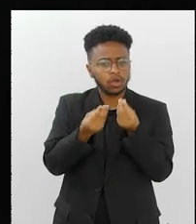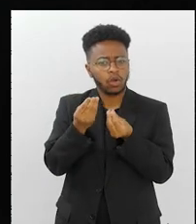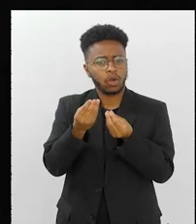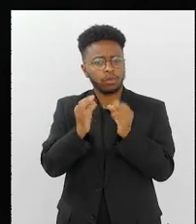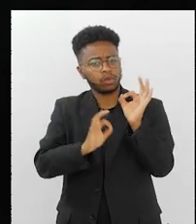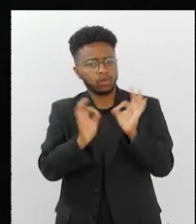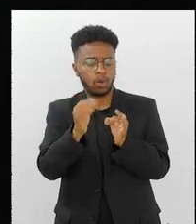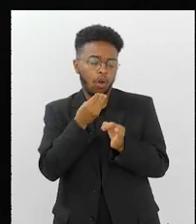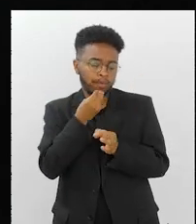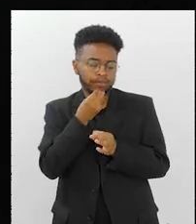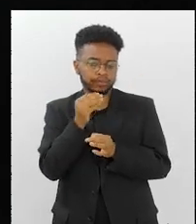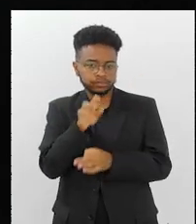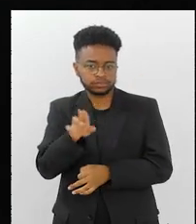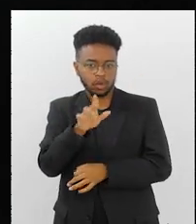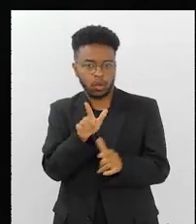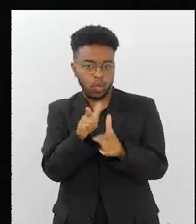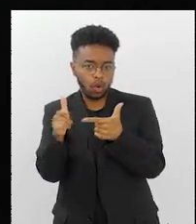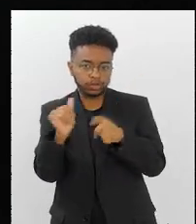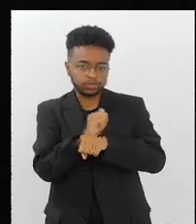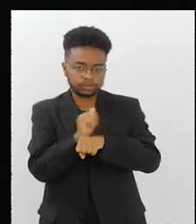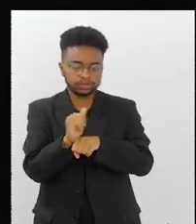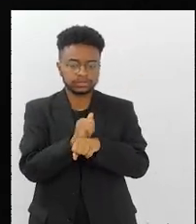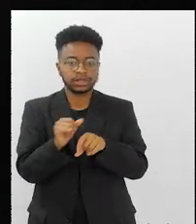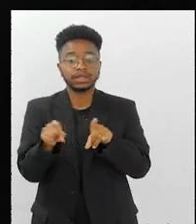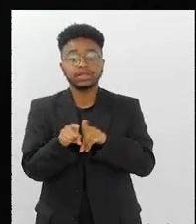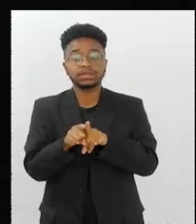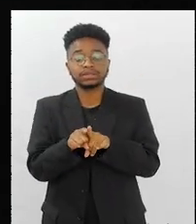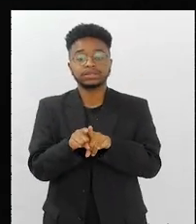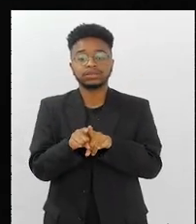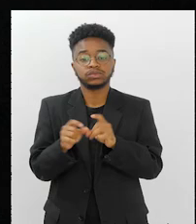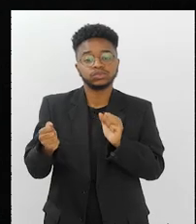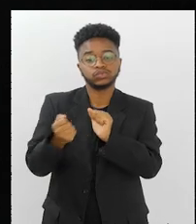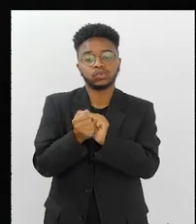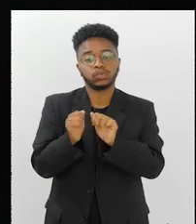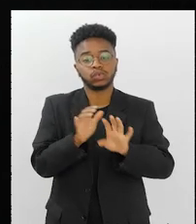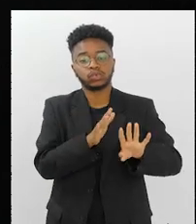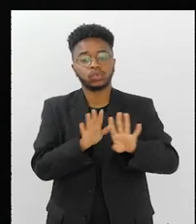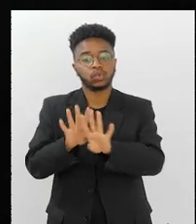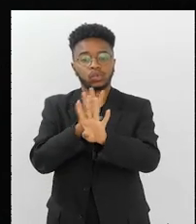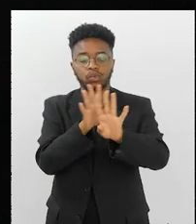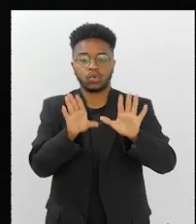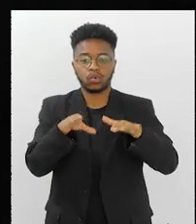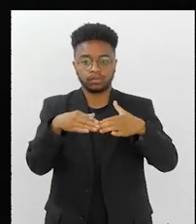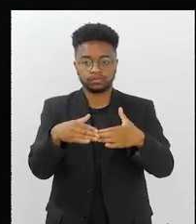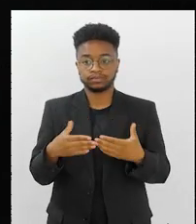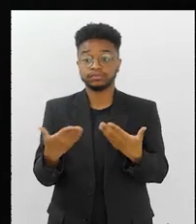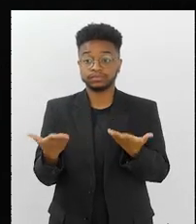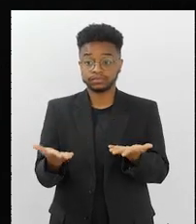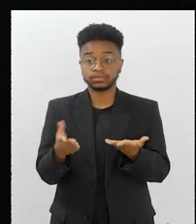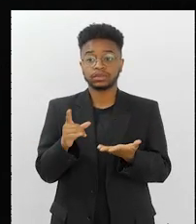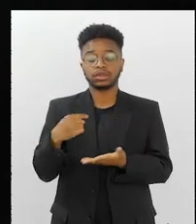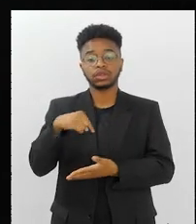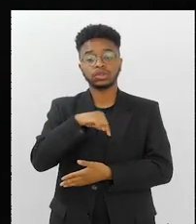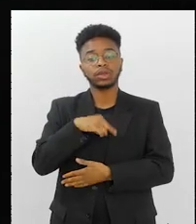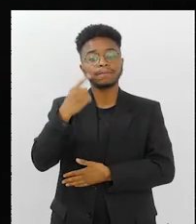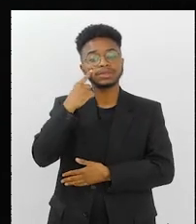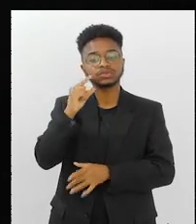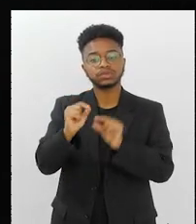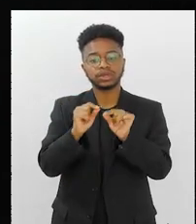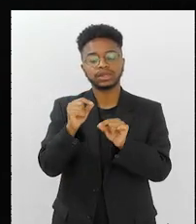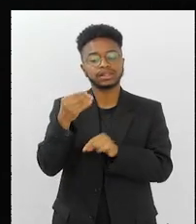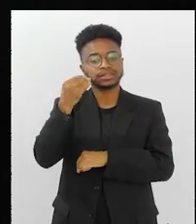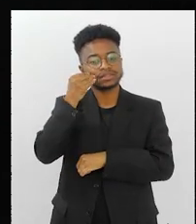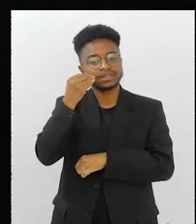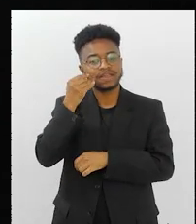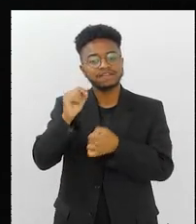encaixar isso óbvio que com uma outra roupagem no nosso na nossa na nossa comissão aí foi quando a gente falou foi quando a gente pensou Vamos